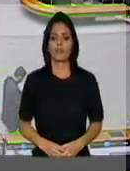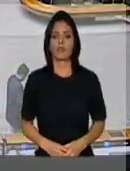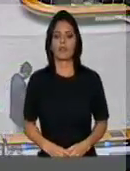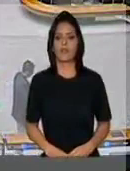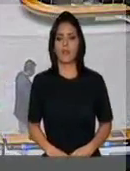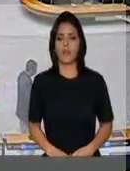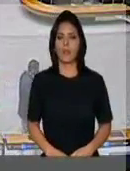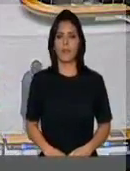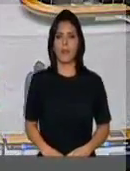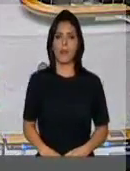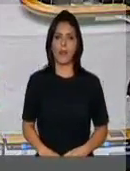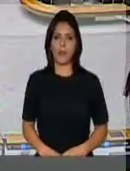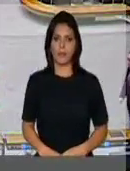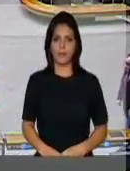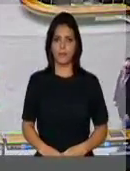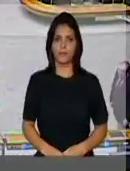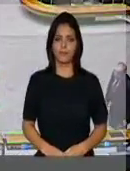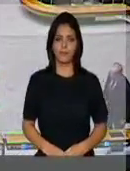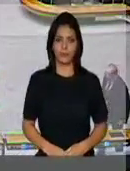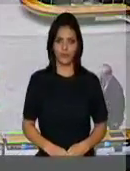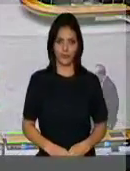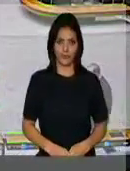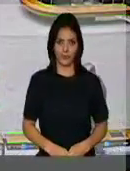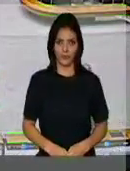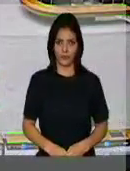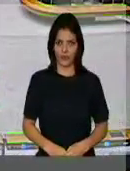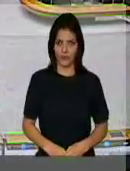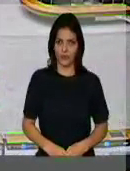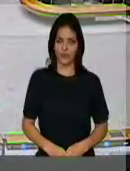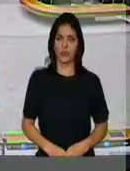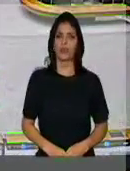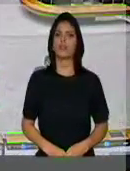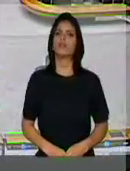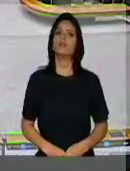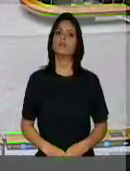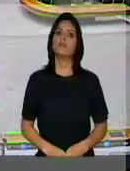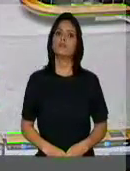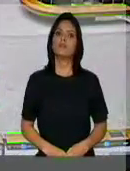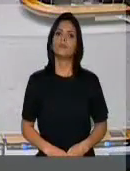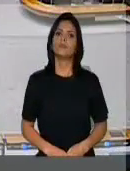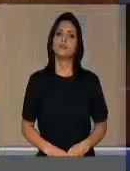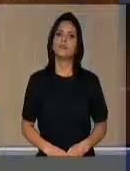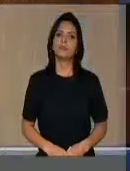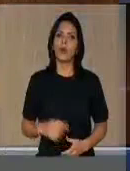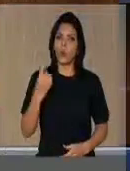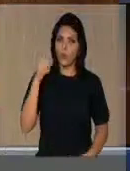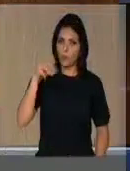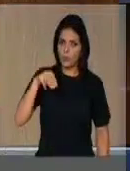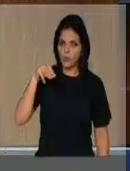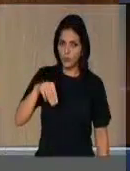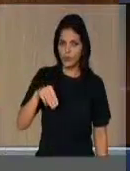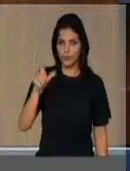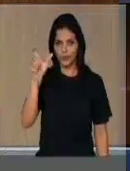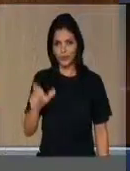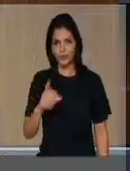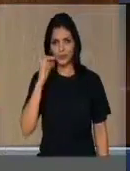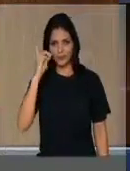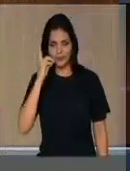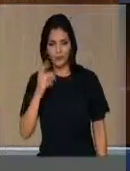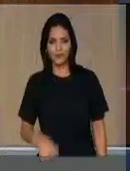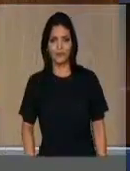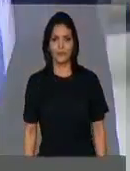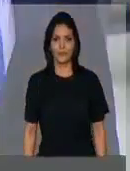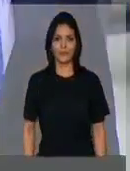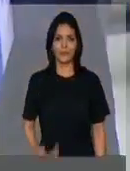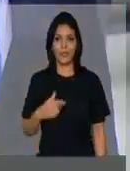Bom, nós, o próximo orador é Luiz Sérgio. Enquanto o Luiz Sérgio sobe na tribuna, um minuto, deputado. Senhor presidente,